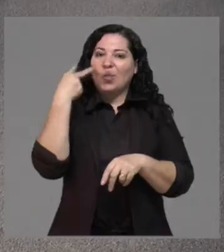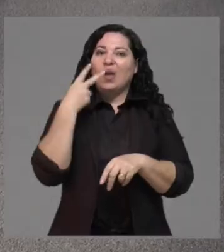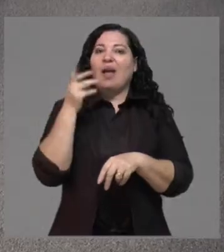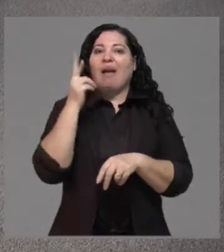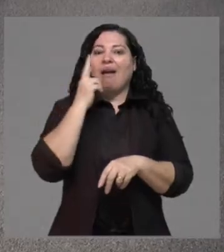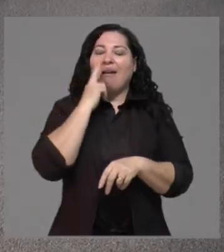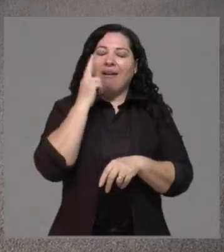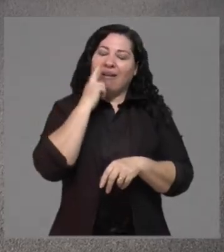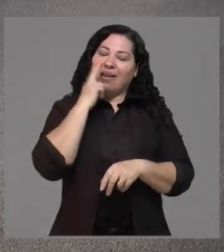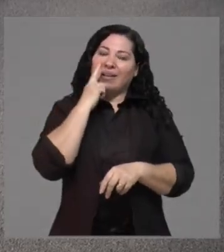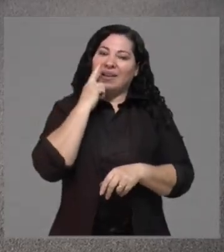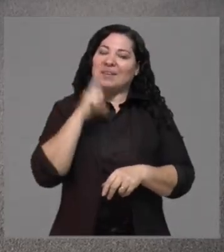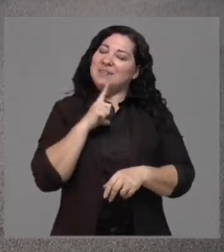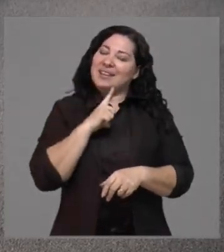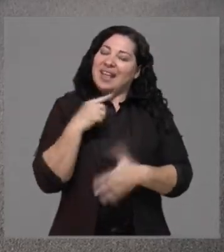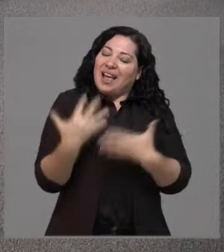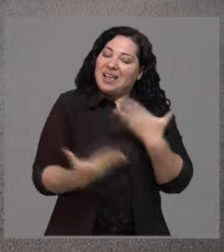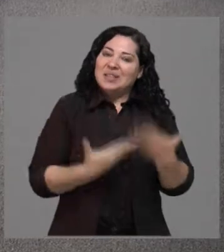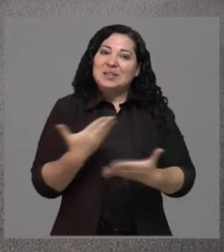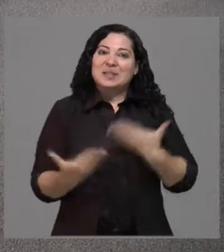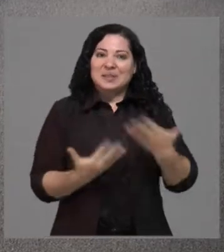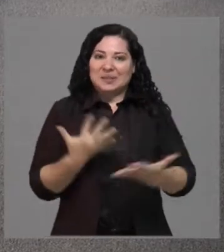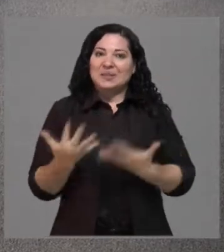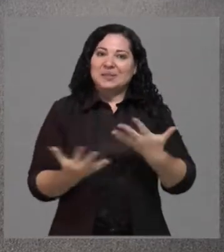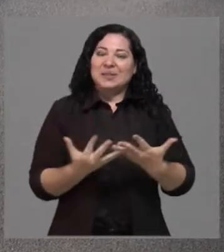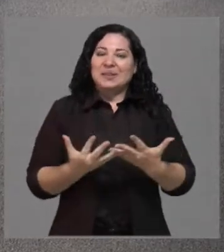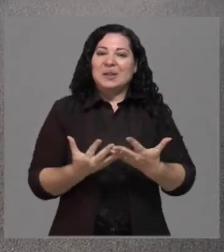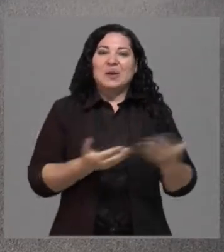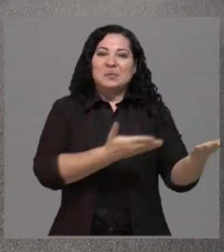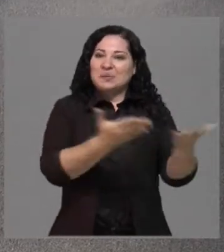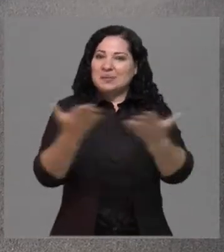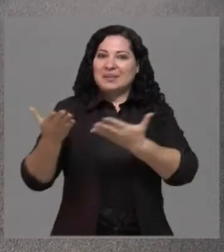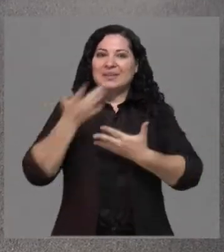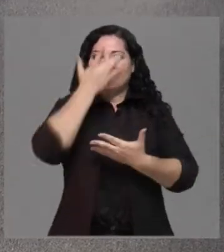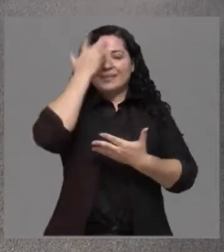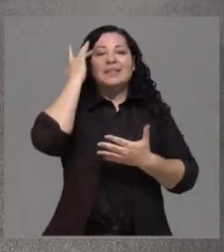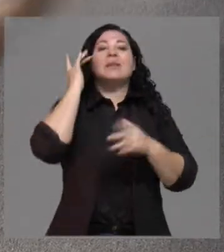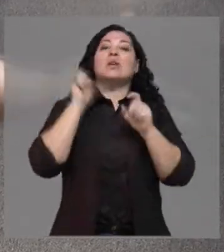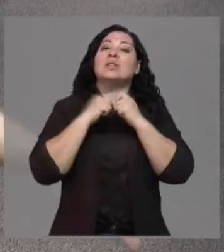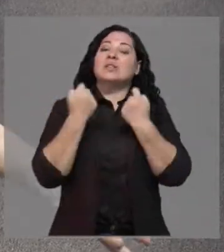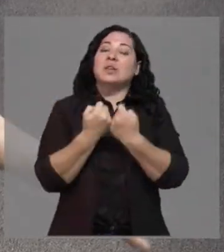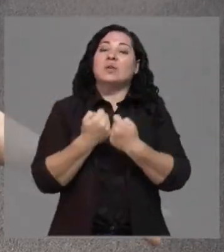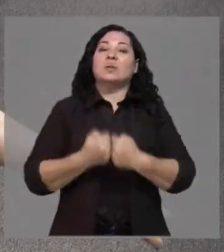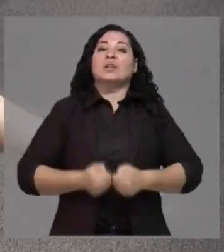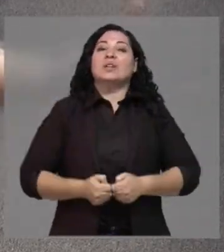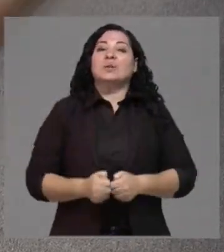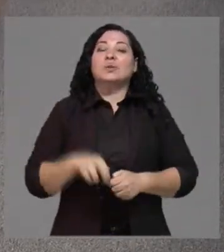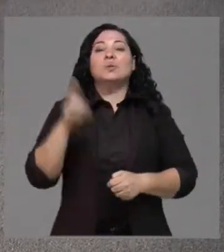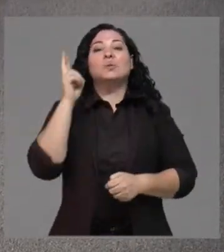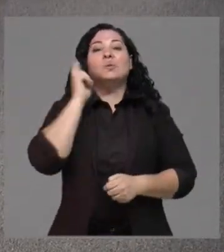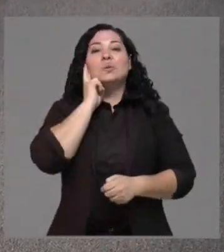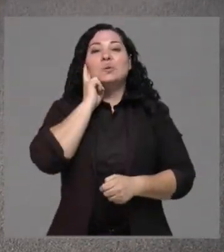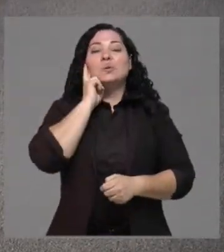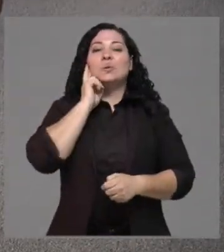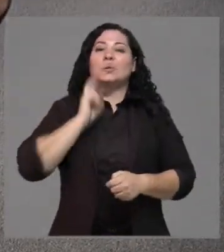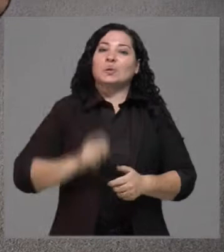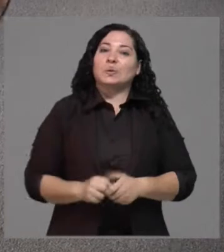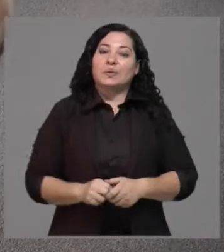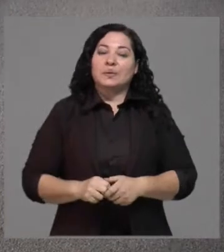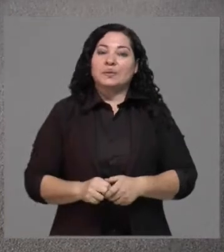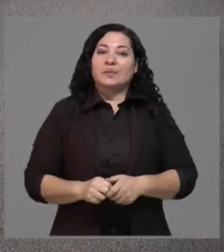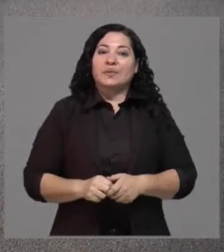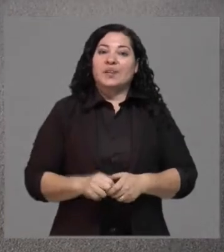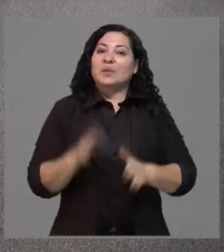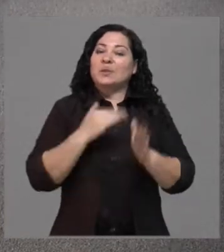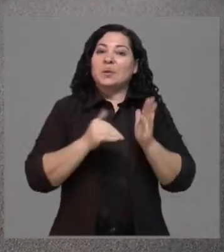que proporcionou essa interação do pessoal, né? A associação de surdos com o